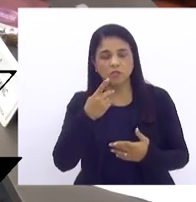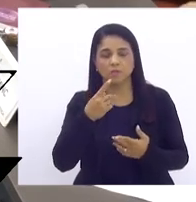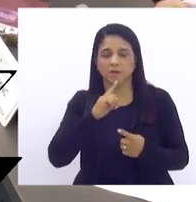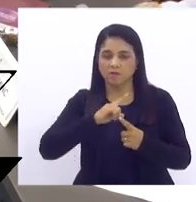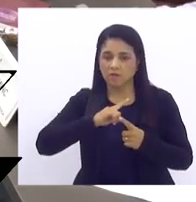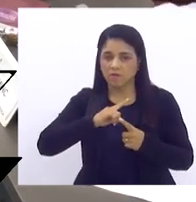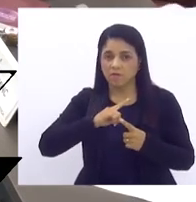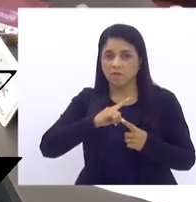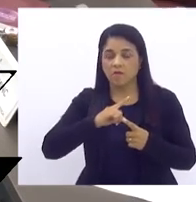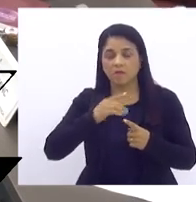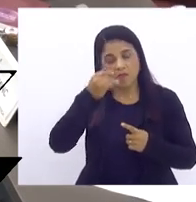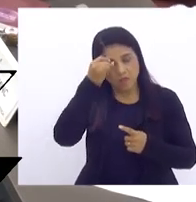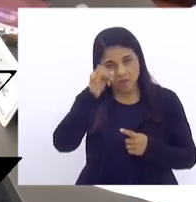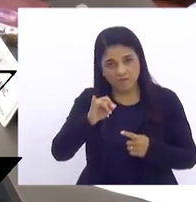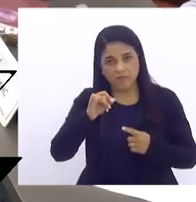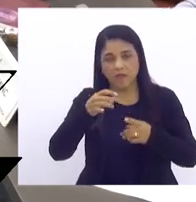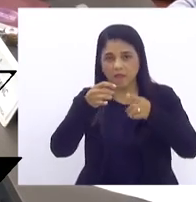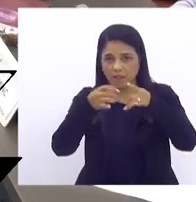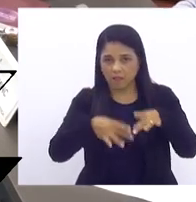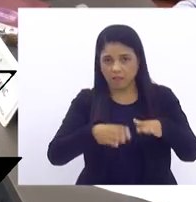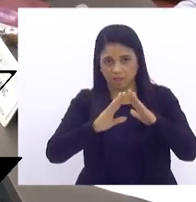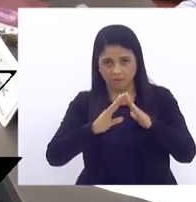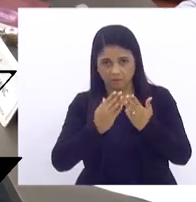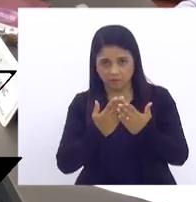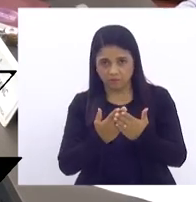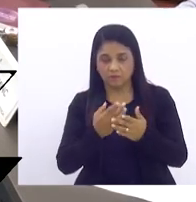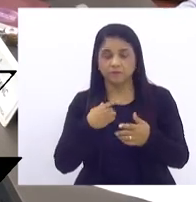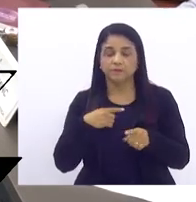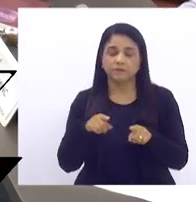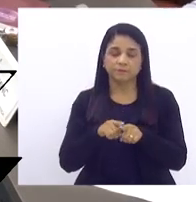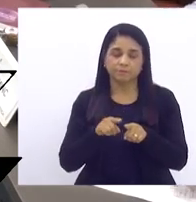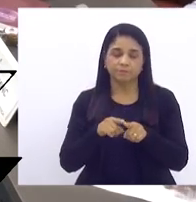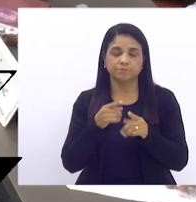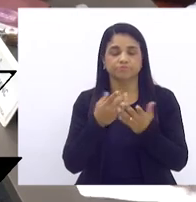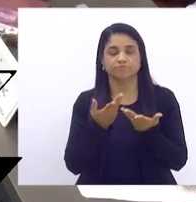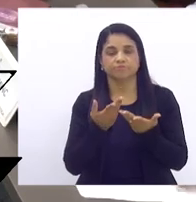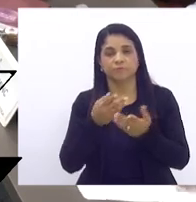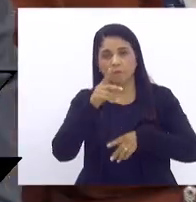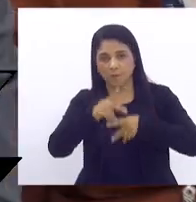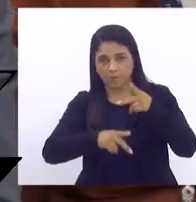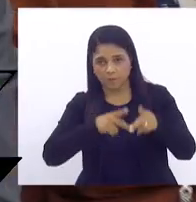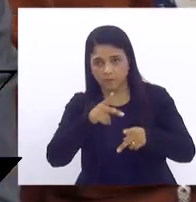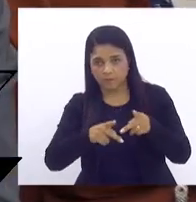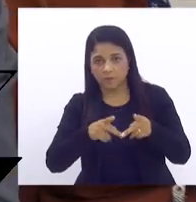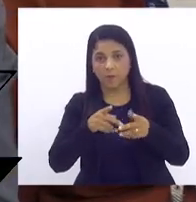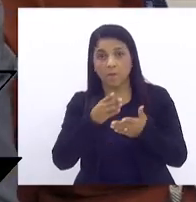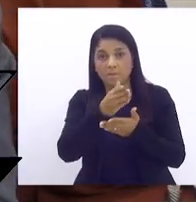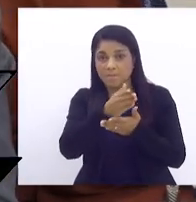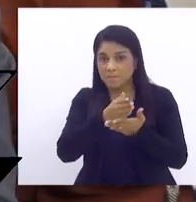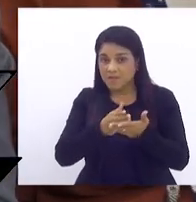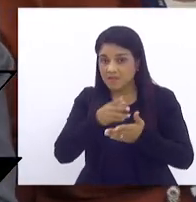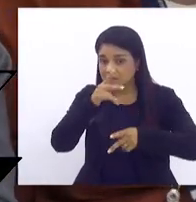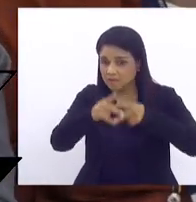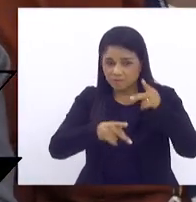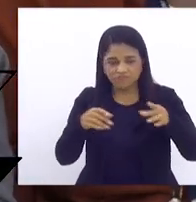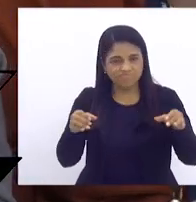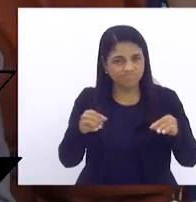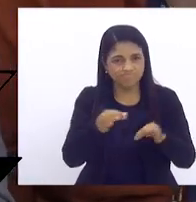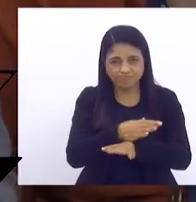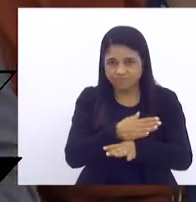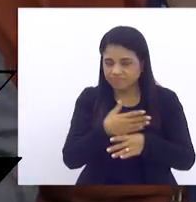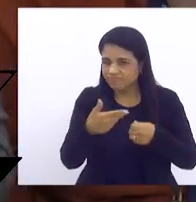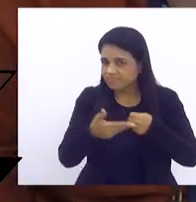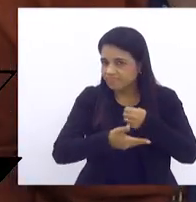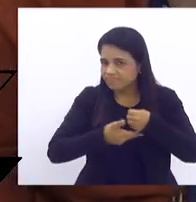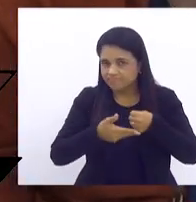assim como temos que ter políticas também de ampliação da escolaridade da nossa população. Né? Quase metade da nossa população não conclui a educação